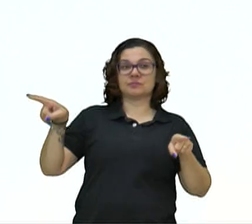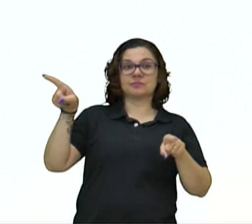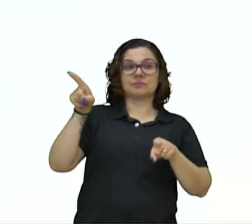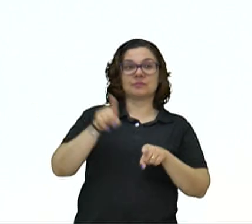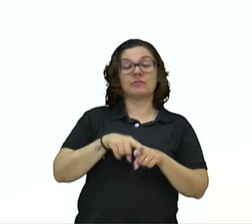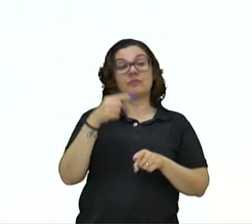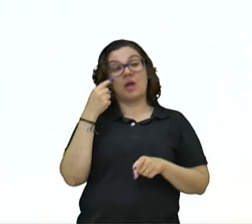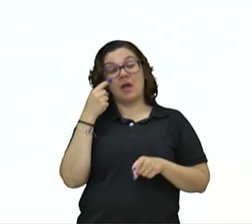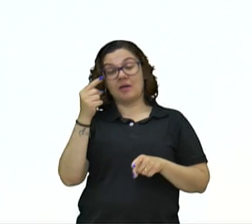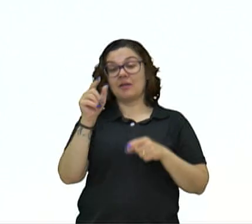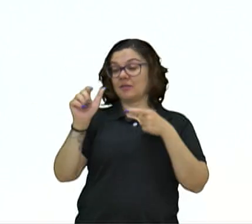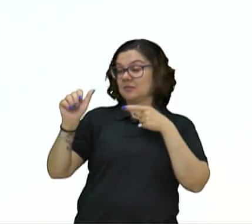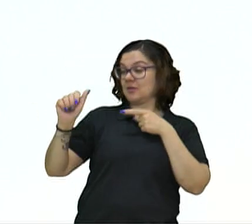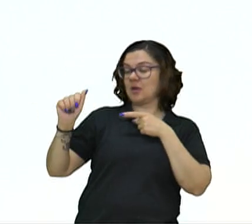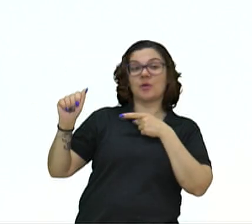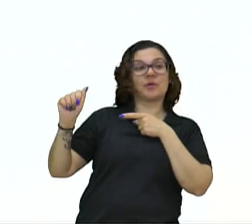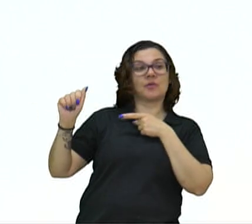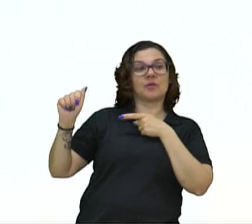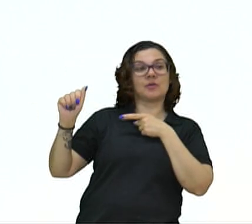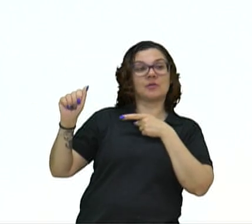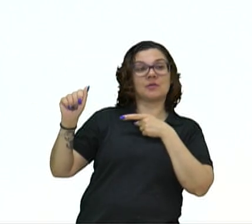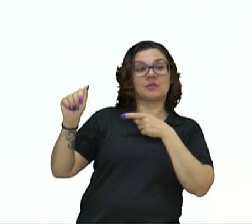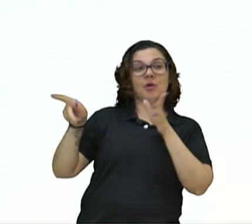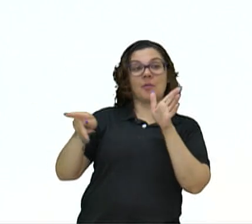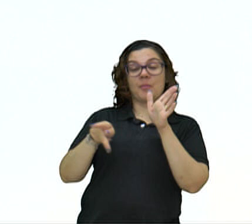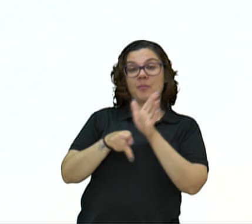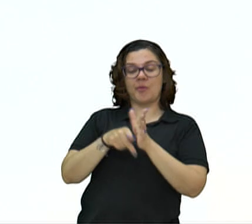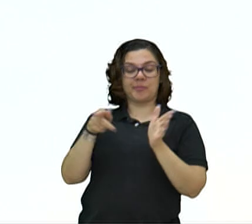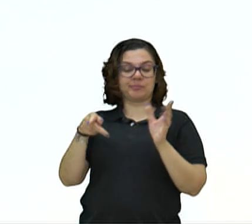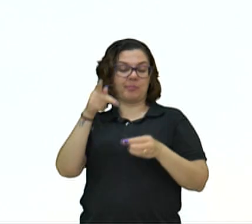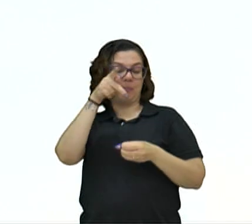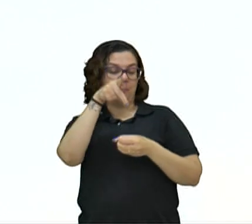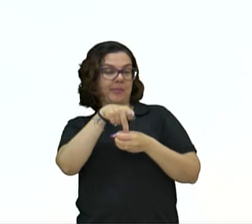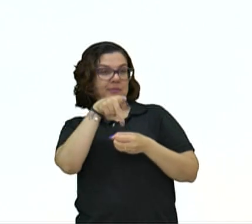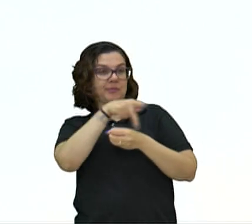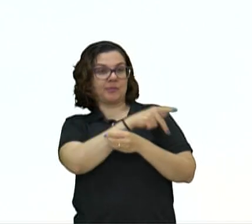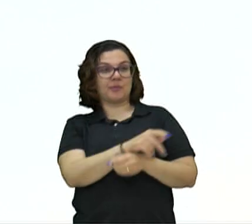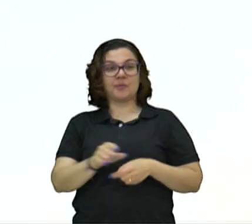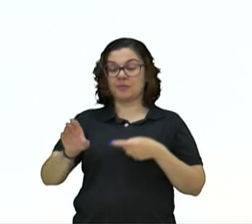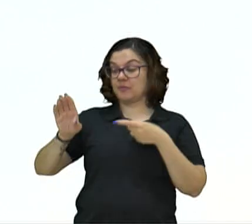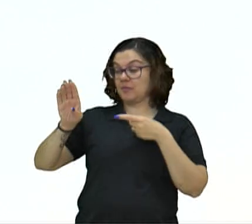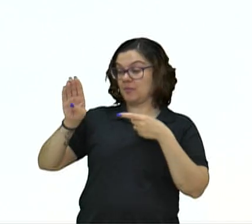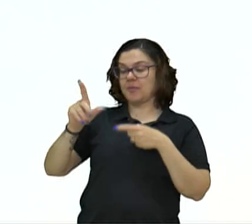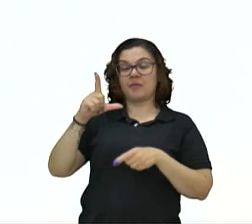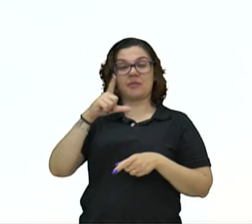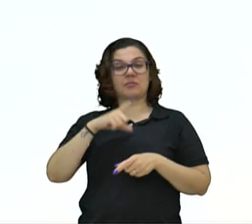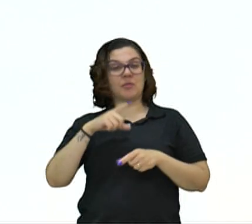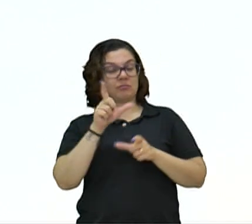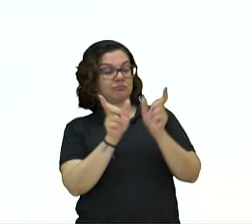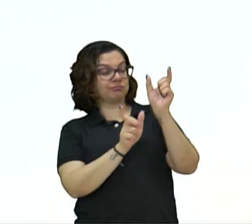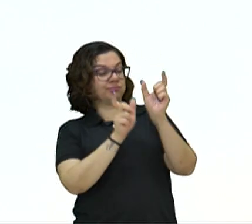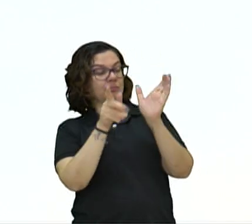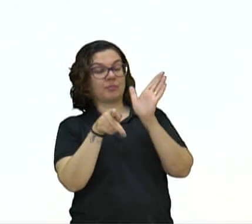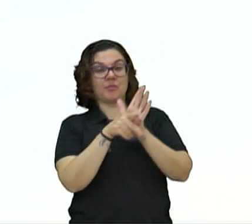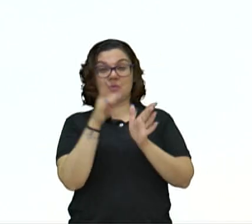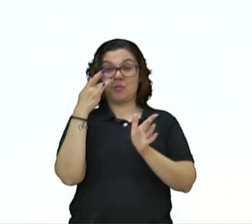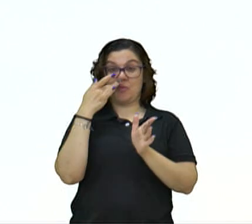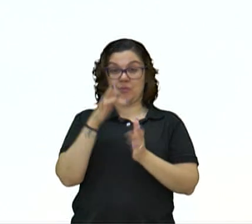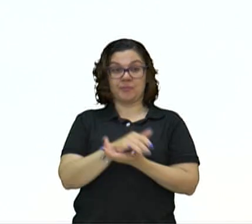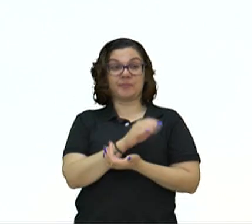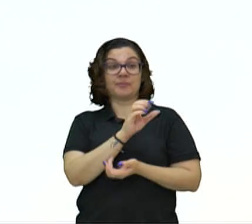ok na letra vaz temos uma plataforma de exploração de petróleo na letra b temos algumas barras de ouro